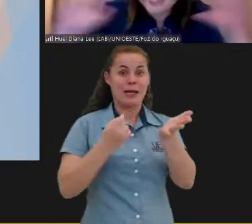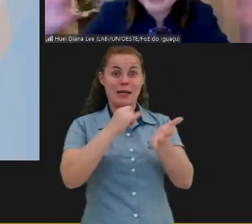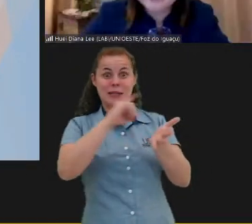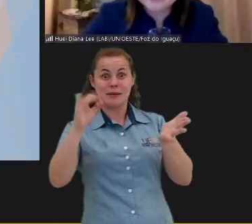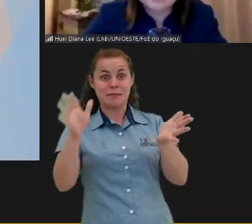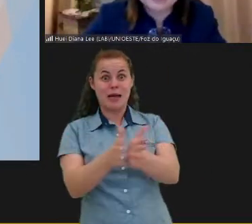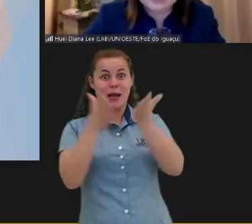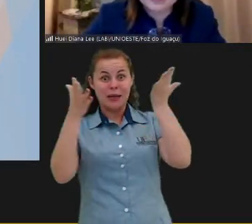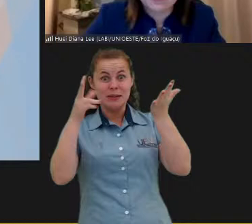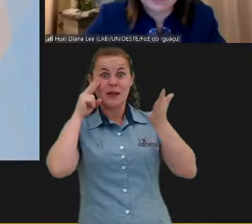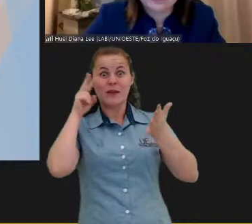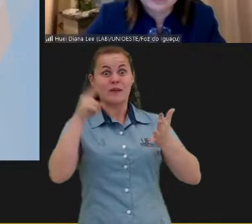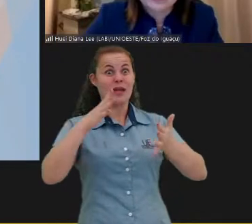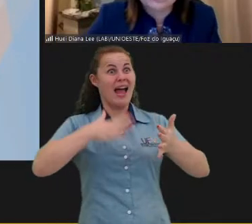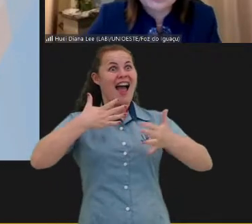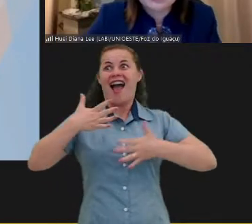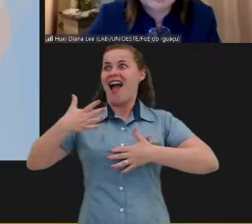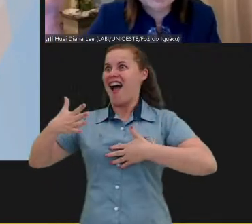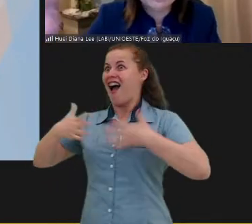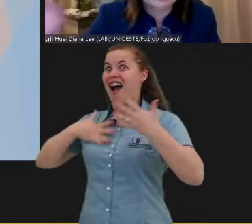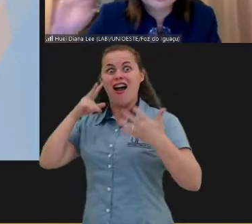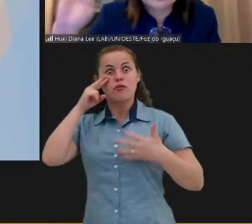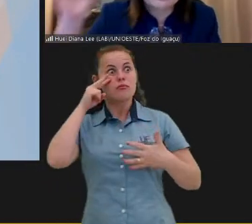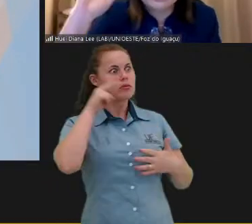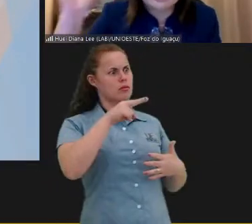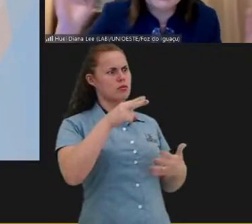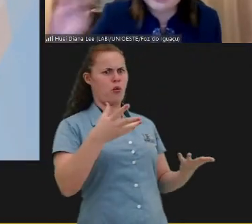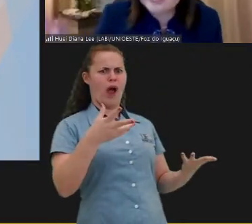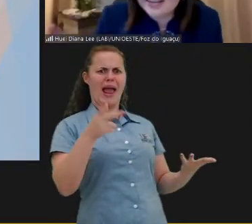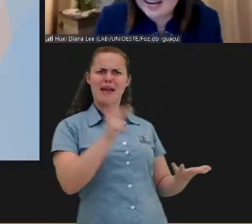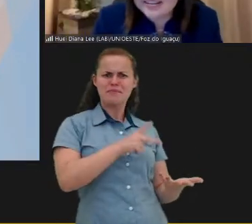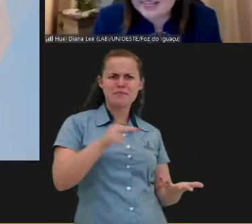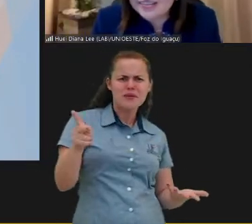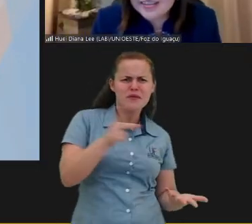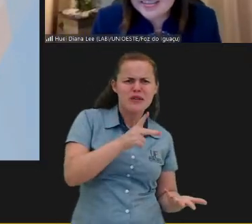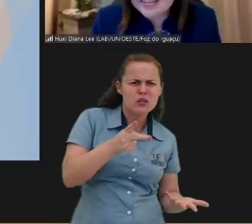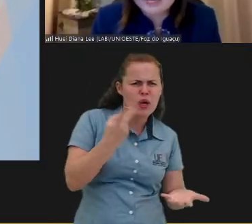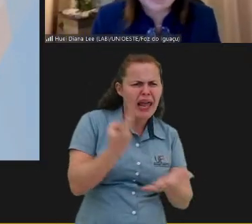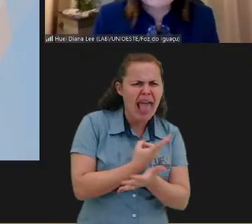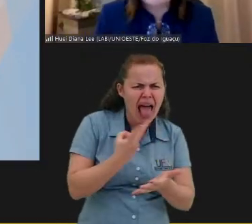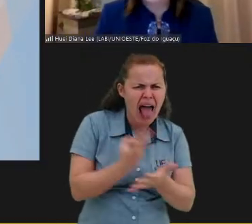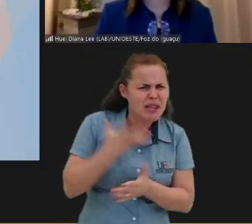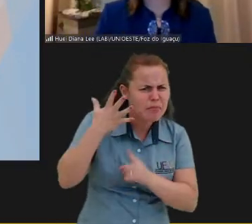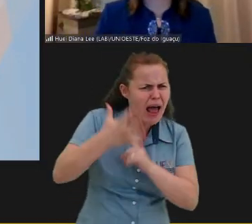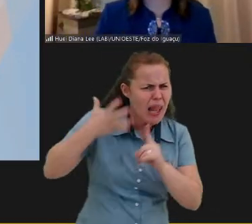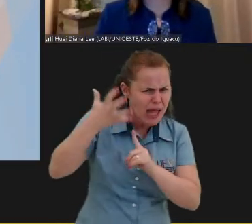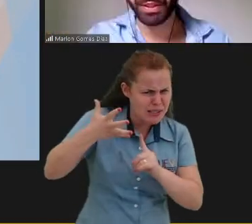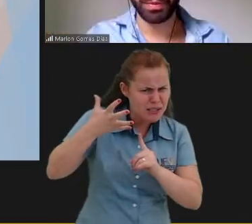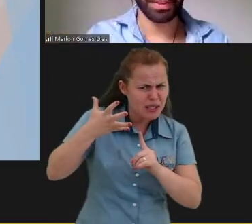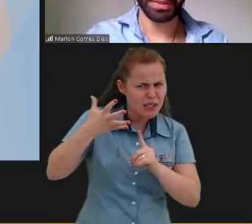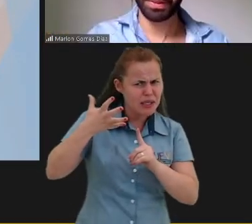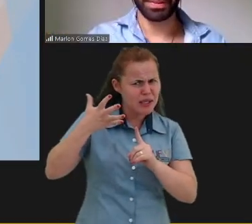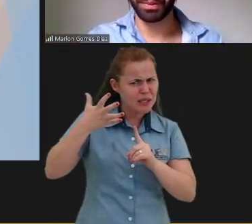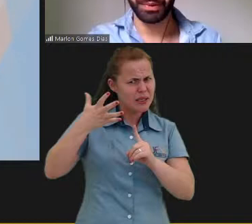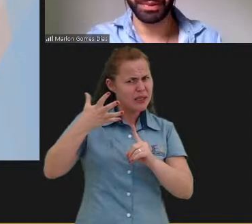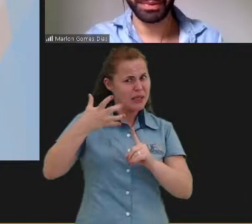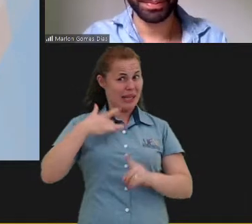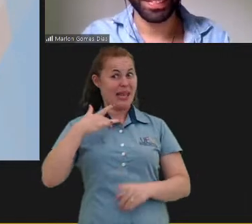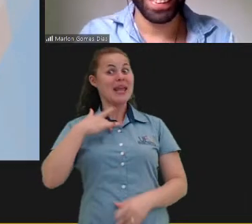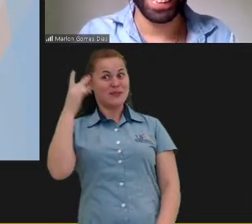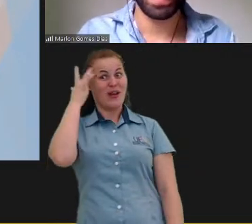ver a reação de vocês agora. Talvez a professora deve estar na palestra errada, né? O que é isso? Eu estou achando isso,